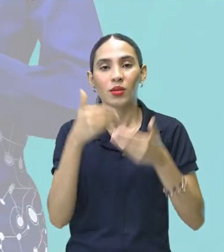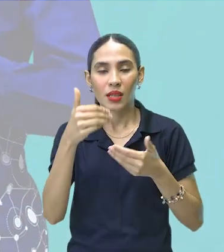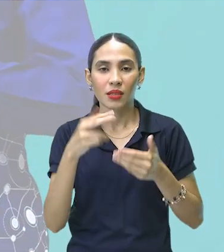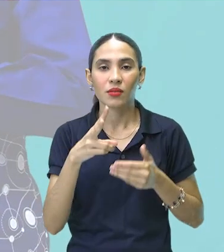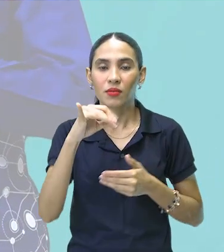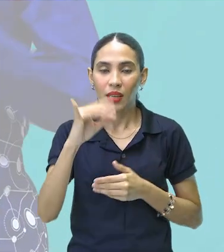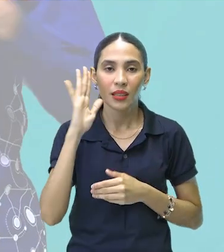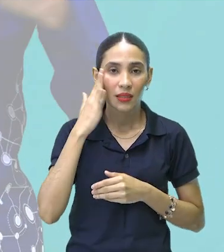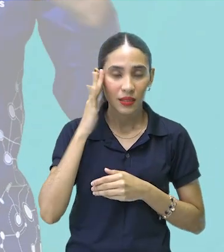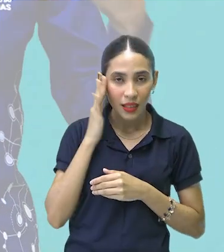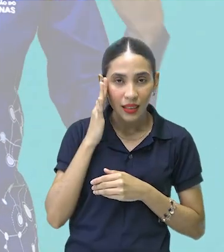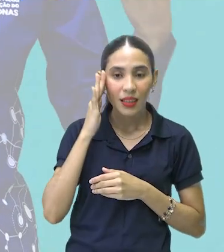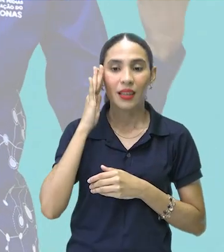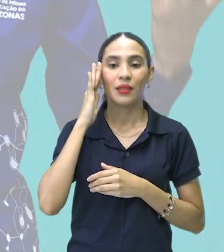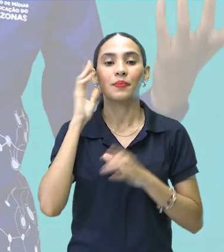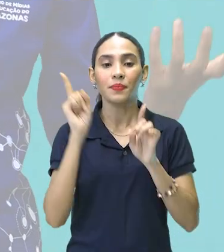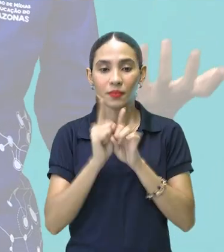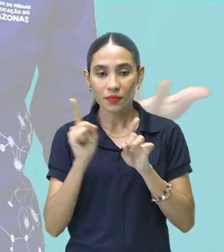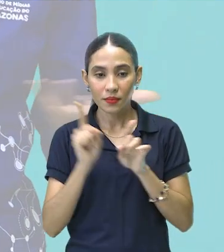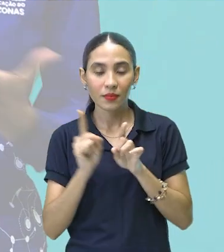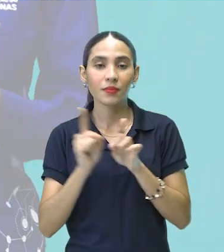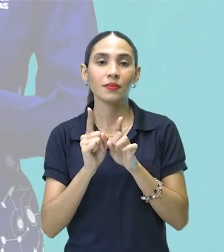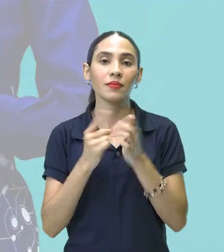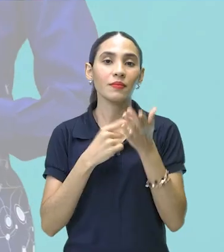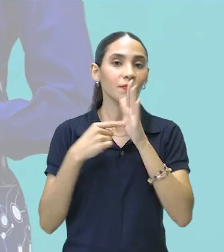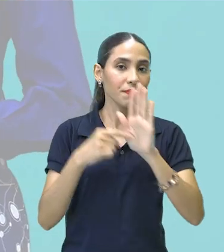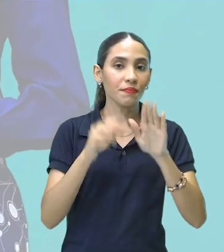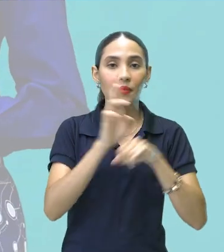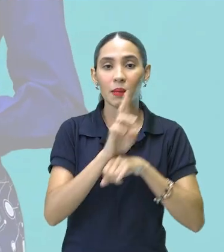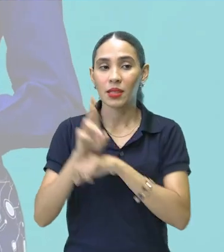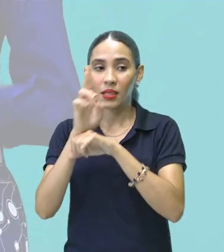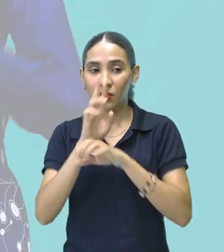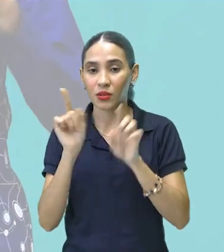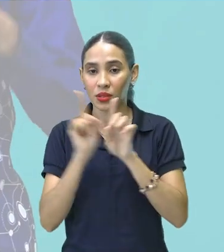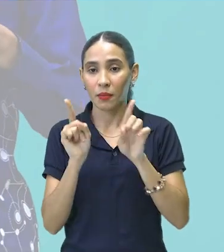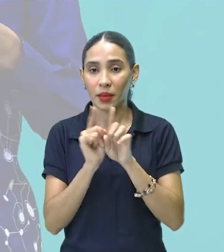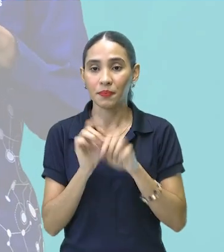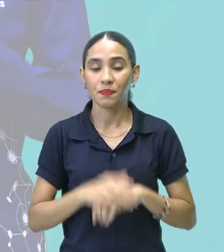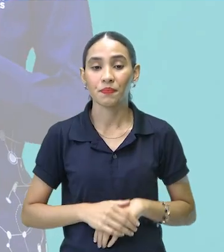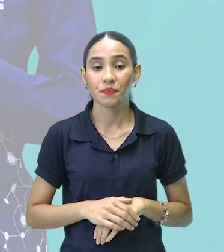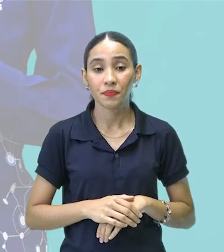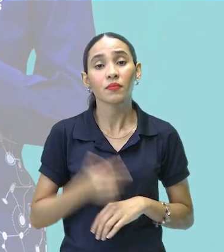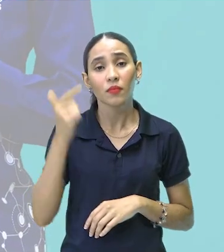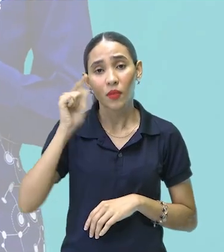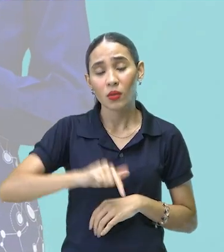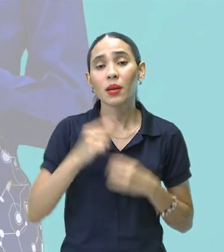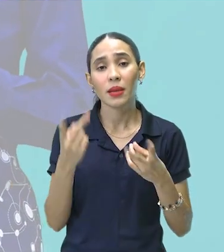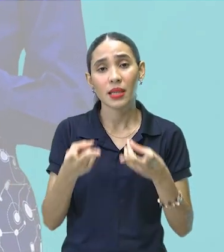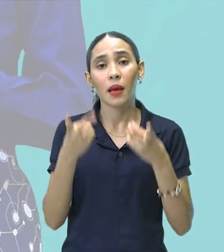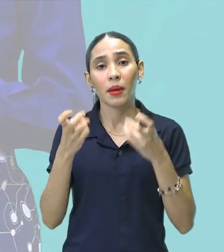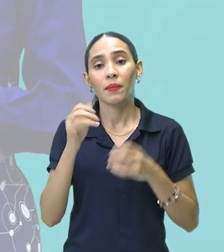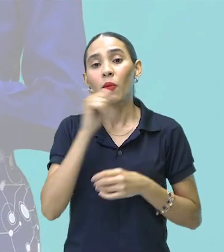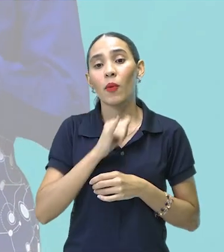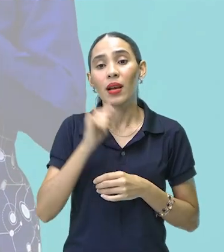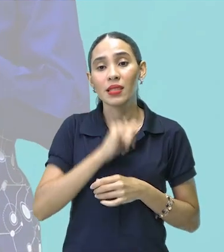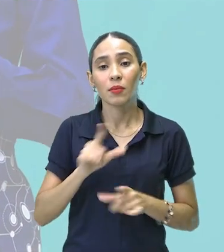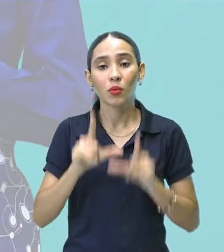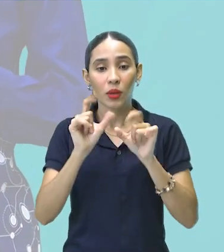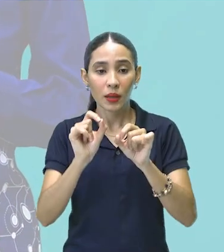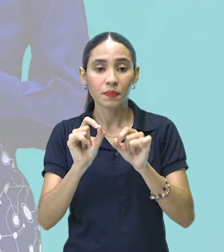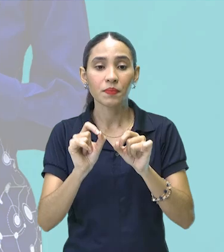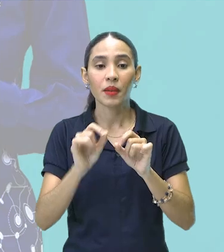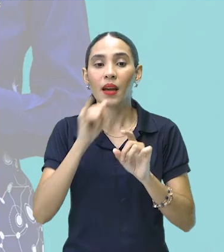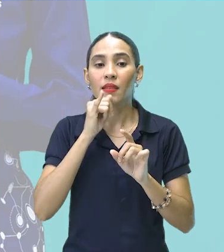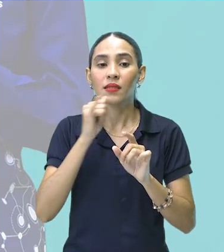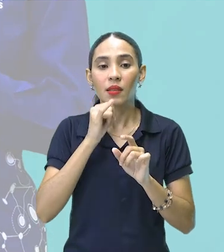vou entendendo e vou trazendo ali representações. E a gente consegue perceber como um exemplo disso a